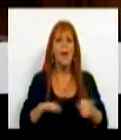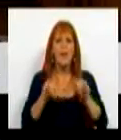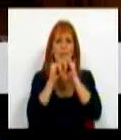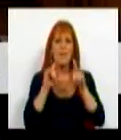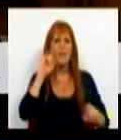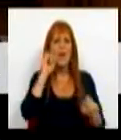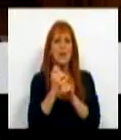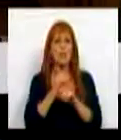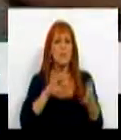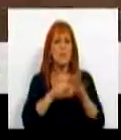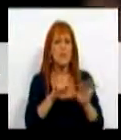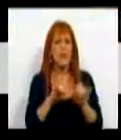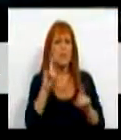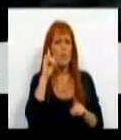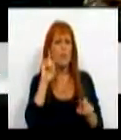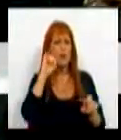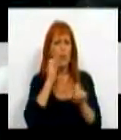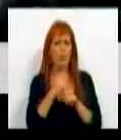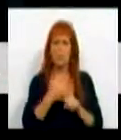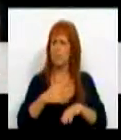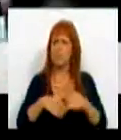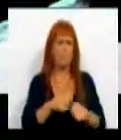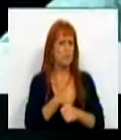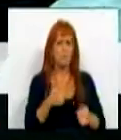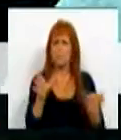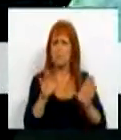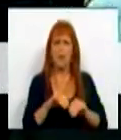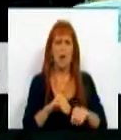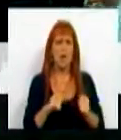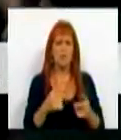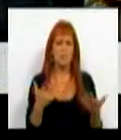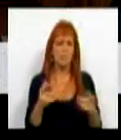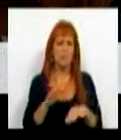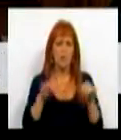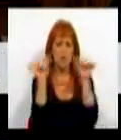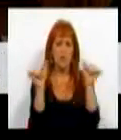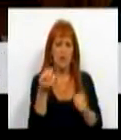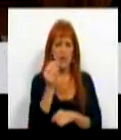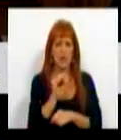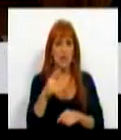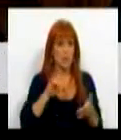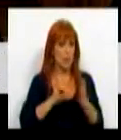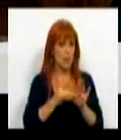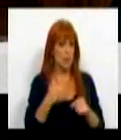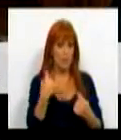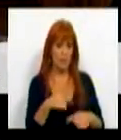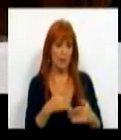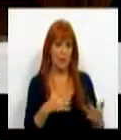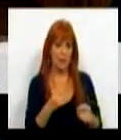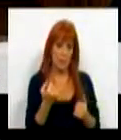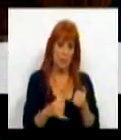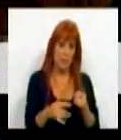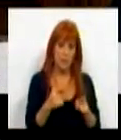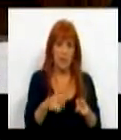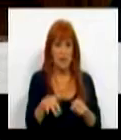a supervisão do Brasil é considerada como uma das supervisões mais eficientes e mais, aliás, porque o sistema bancário brasileiro tem estado sujeito a